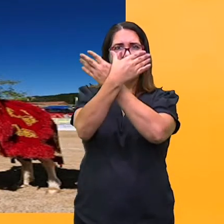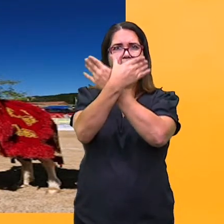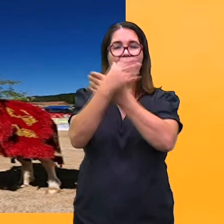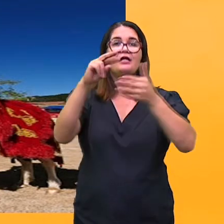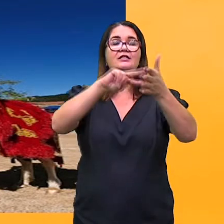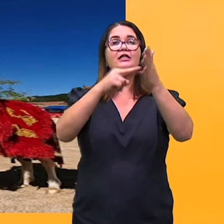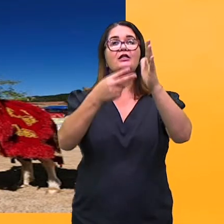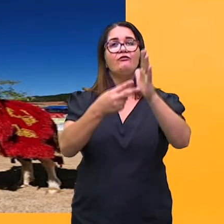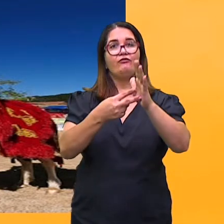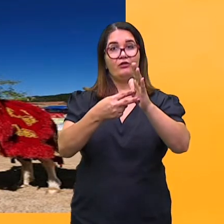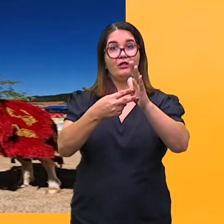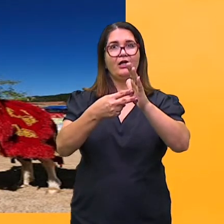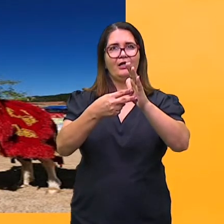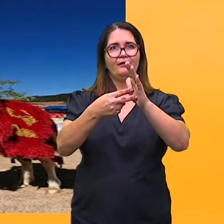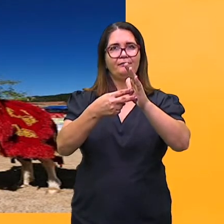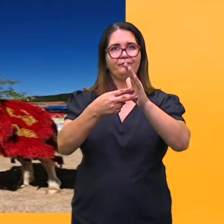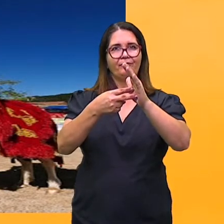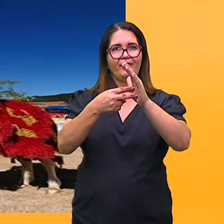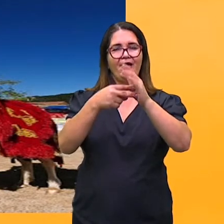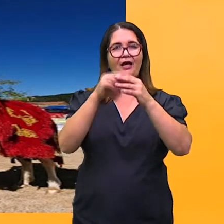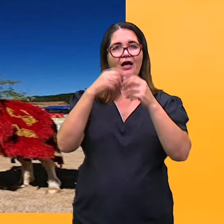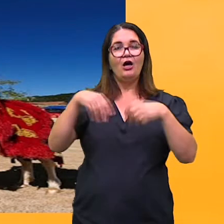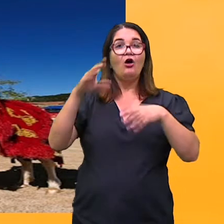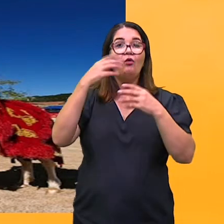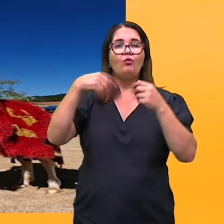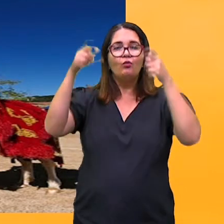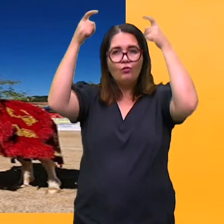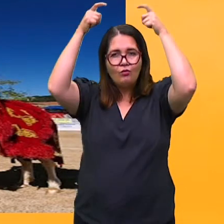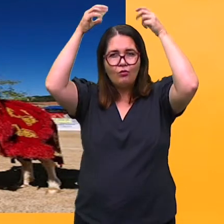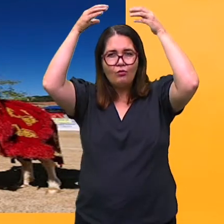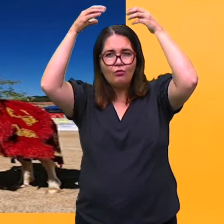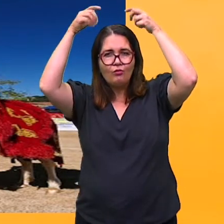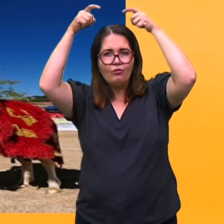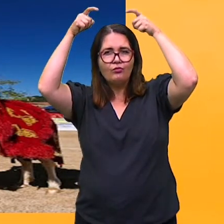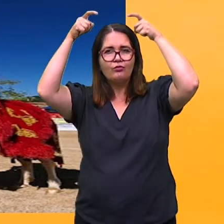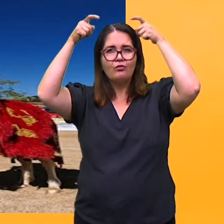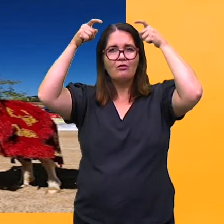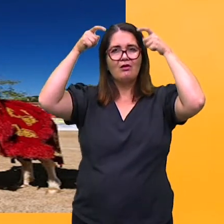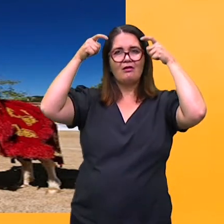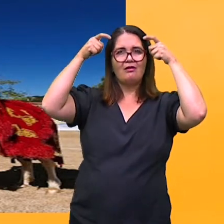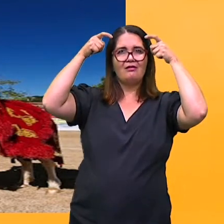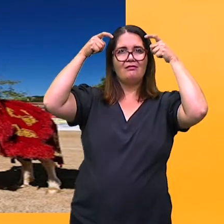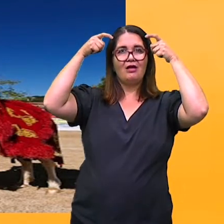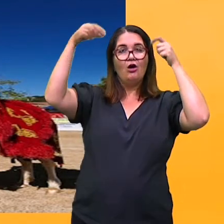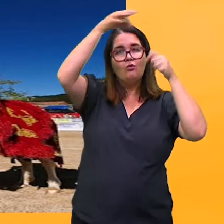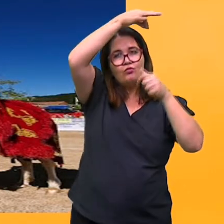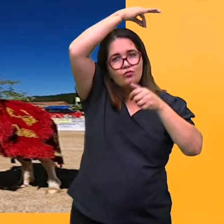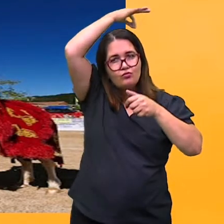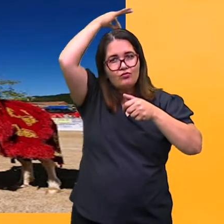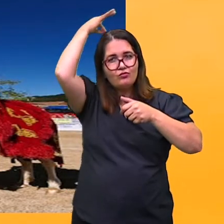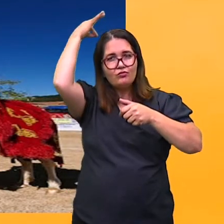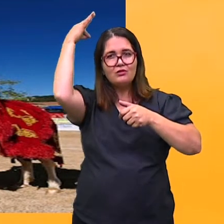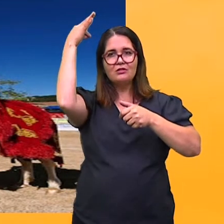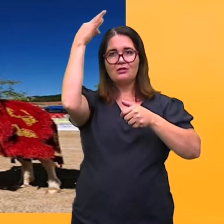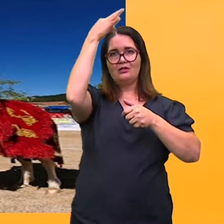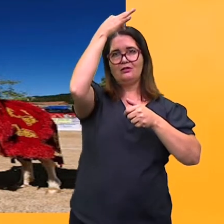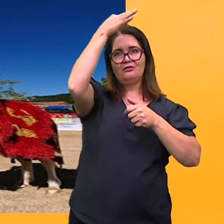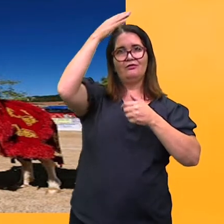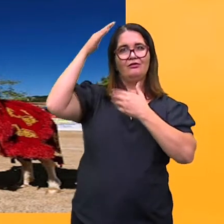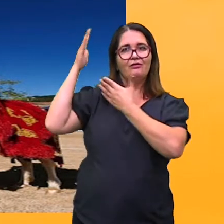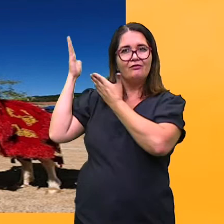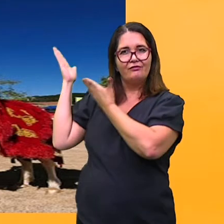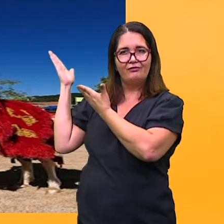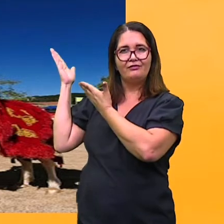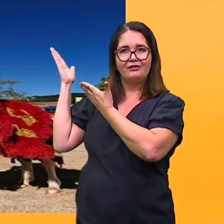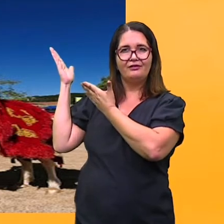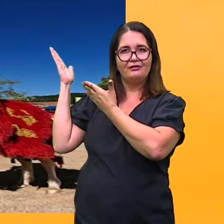pé, com chapéus na mão. No campo, voltados para os camarotes oficiais,